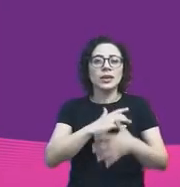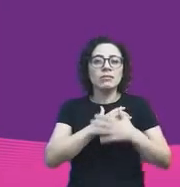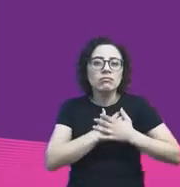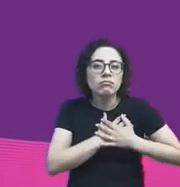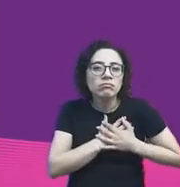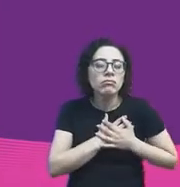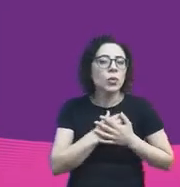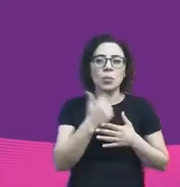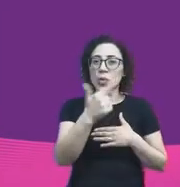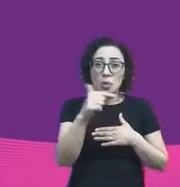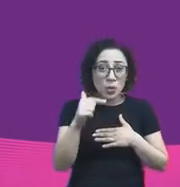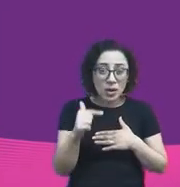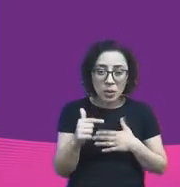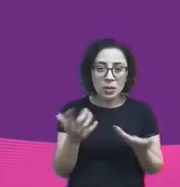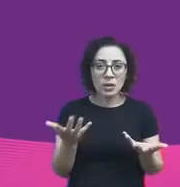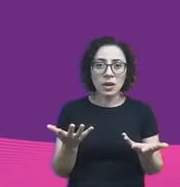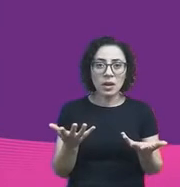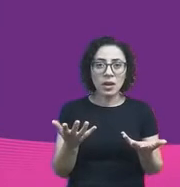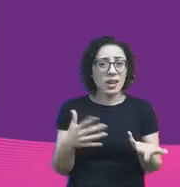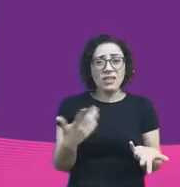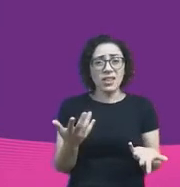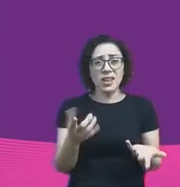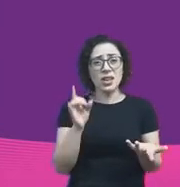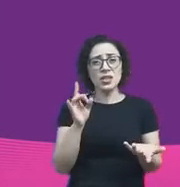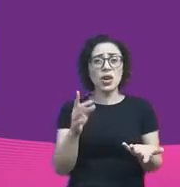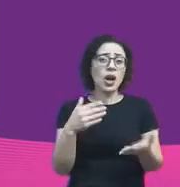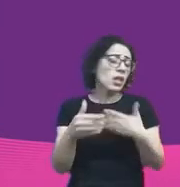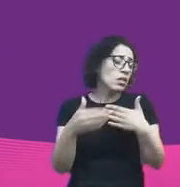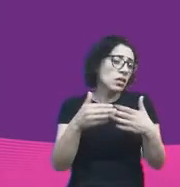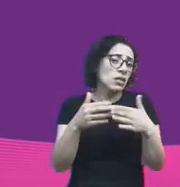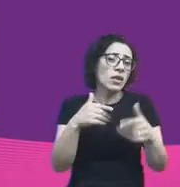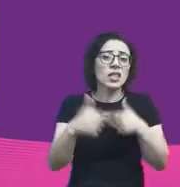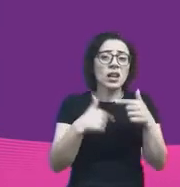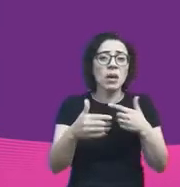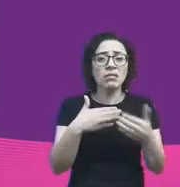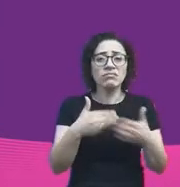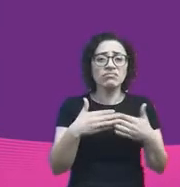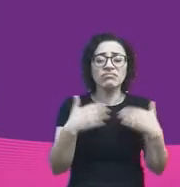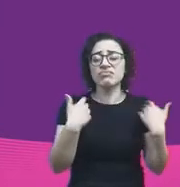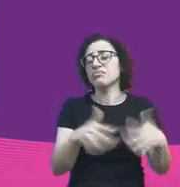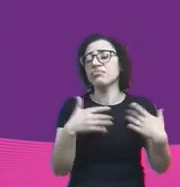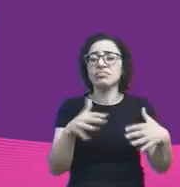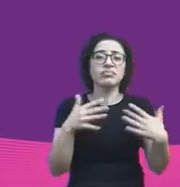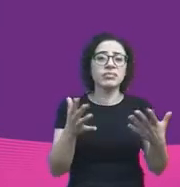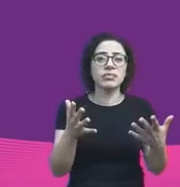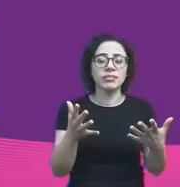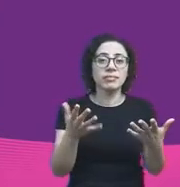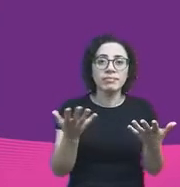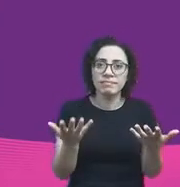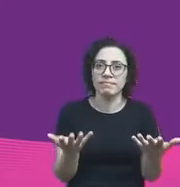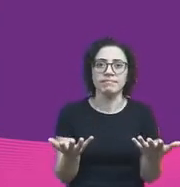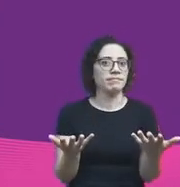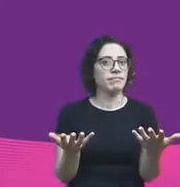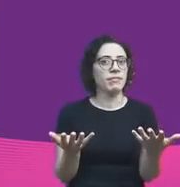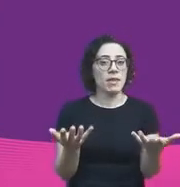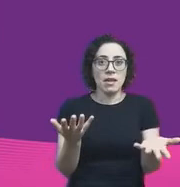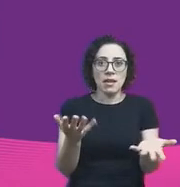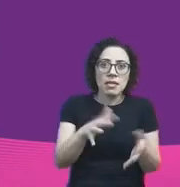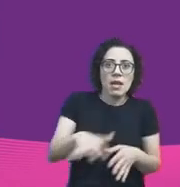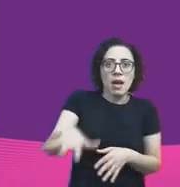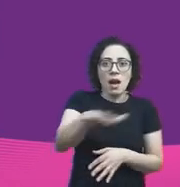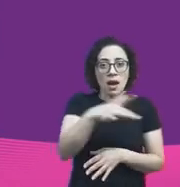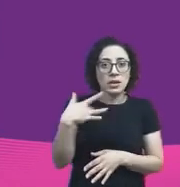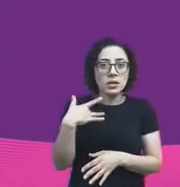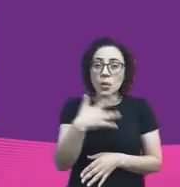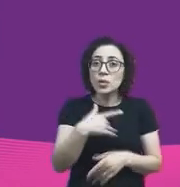especialmente a saúde, num trabalho comum qualquer. E, especialmente em saúde, você precisa ter empatia e você precisa ter compaixão.